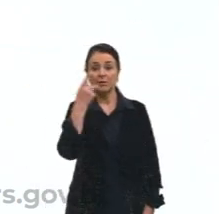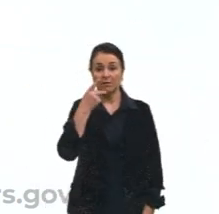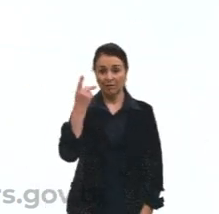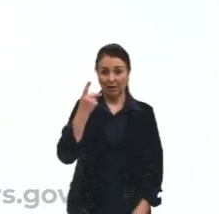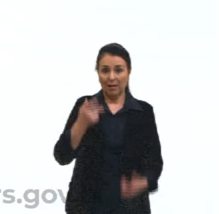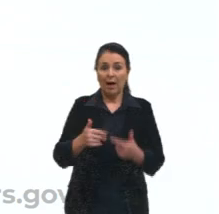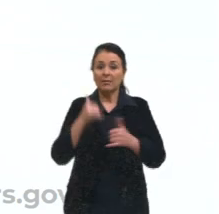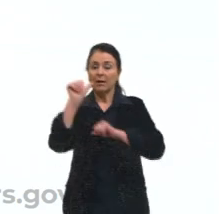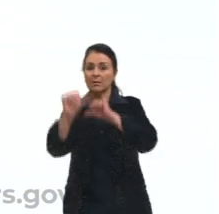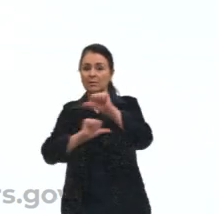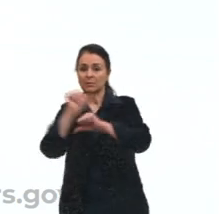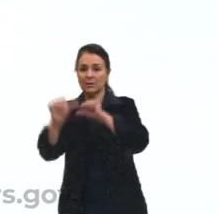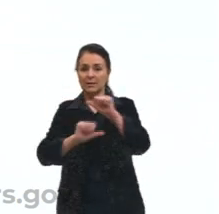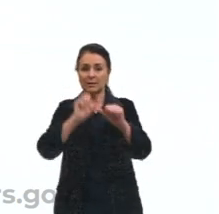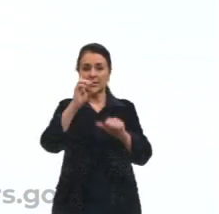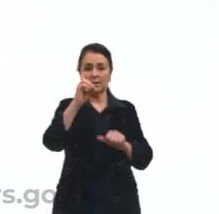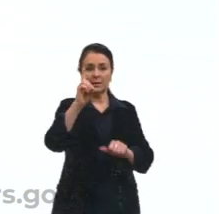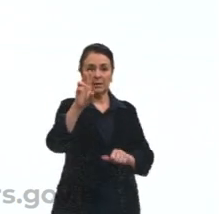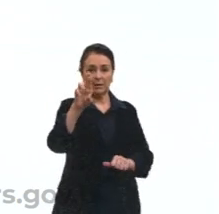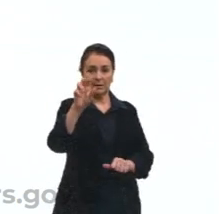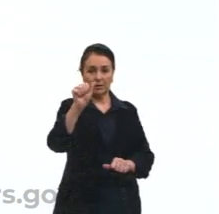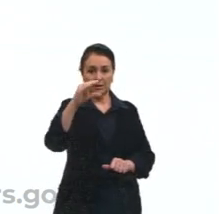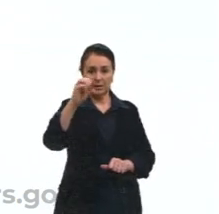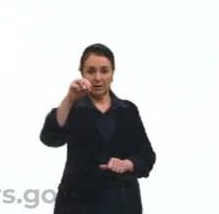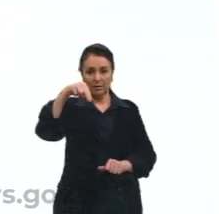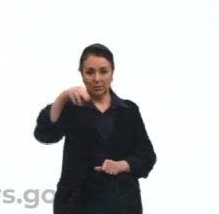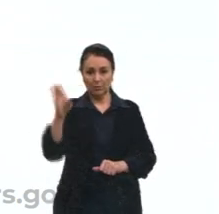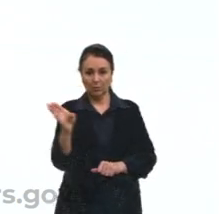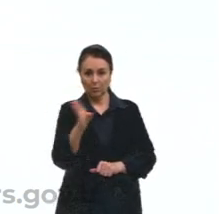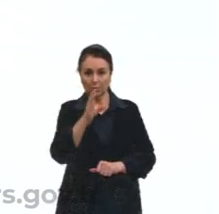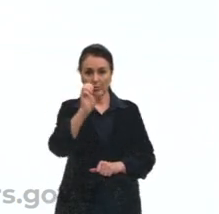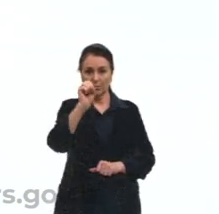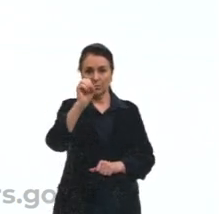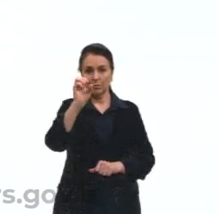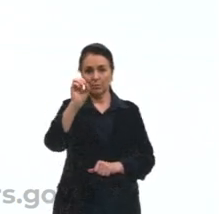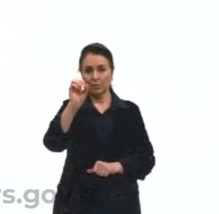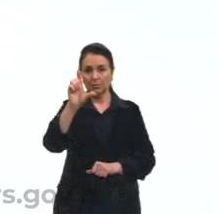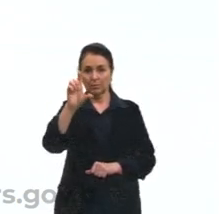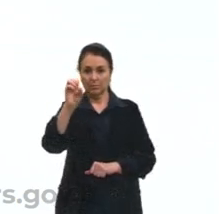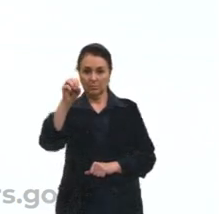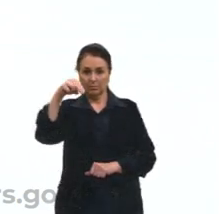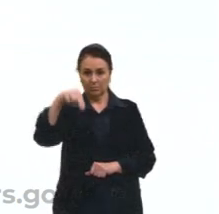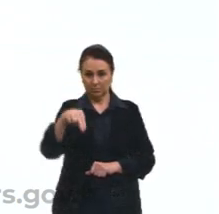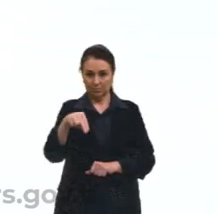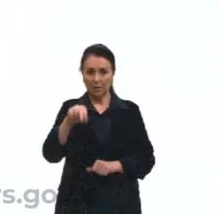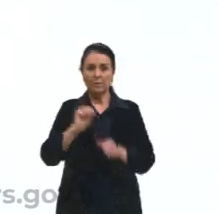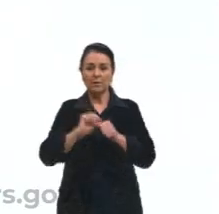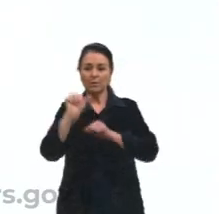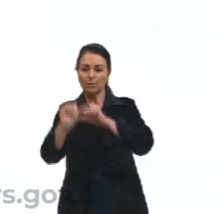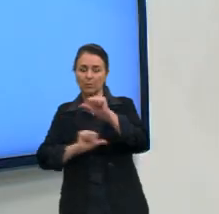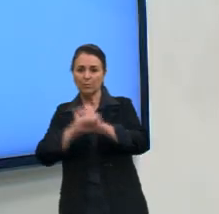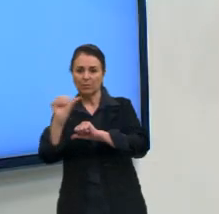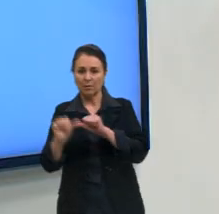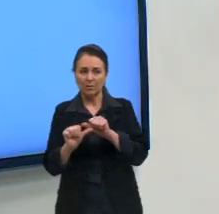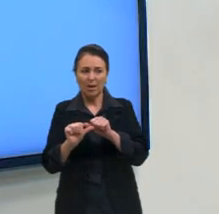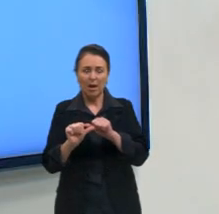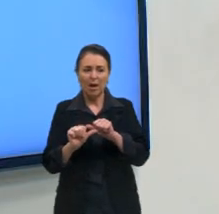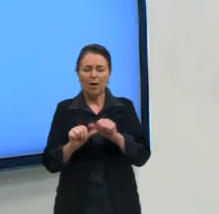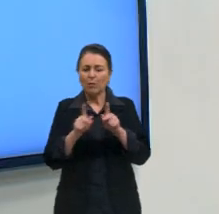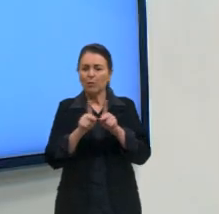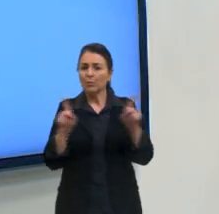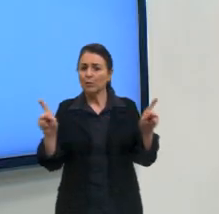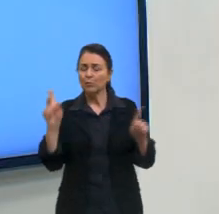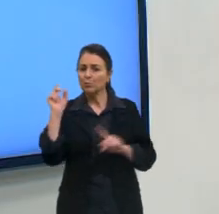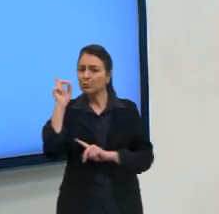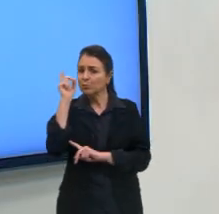e Solon drácon ele assume num período de muitos crimes em que